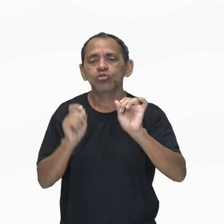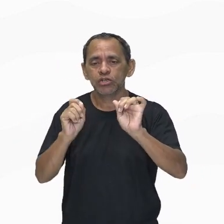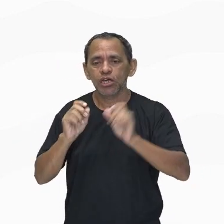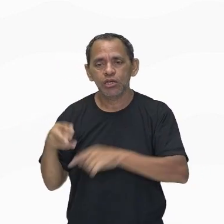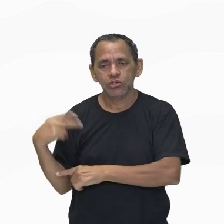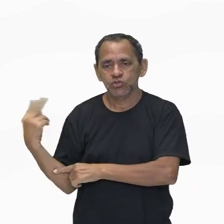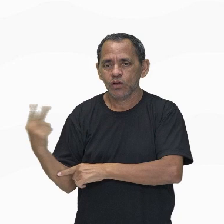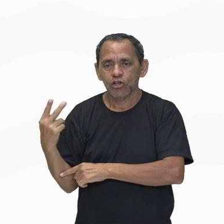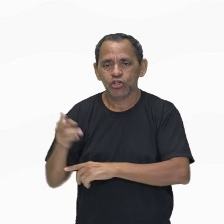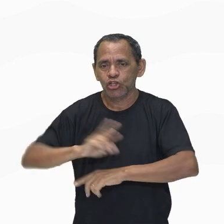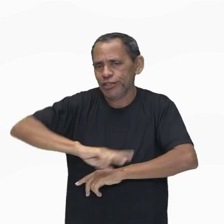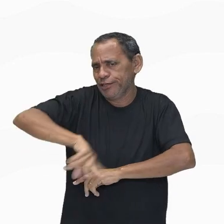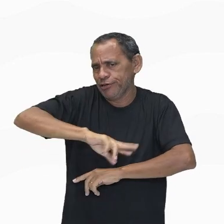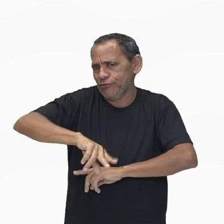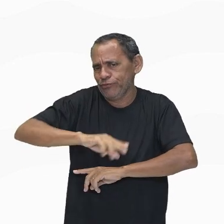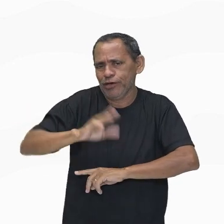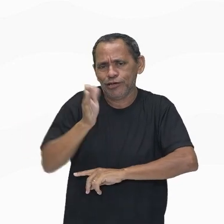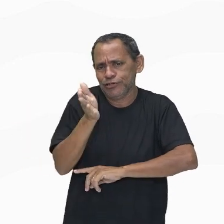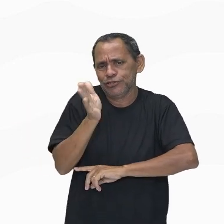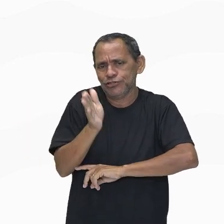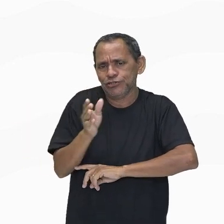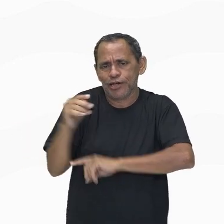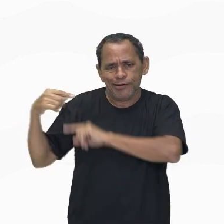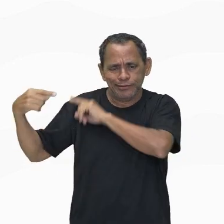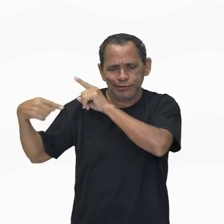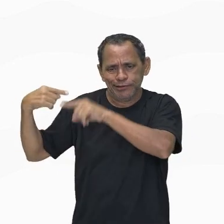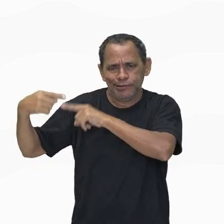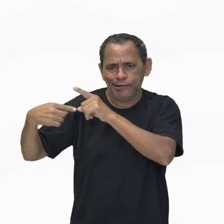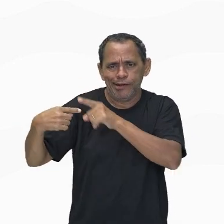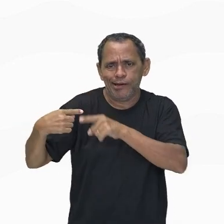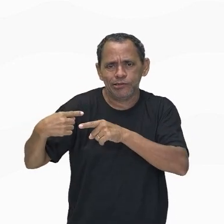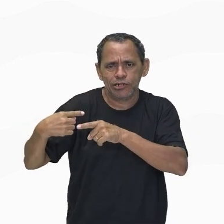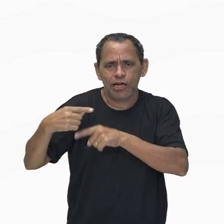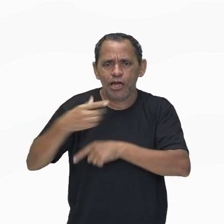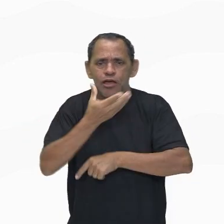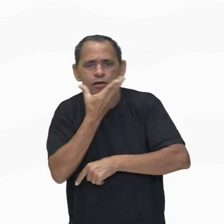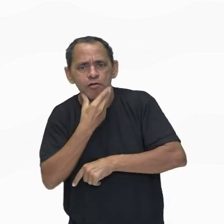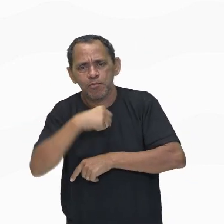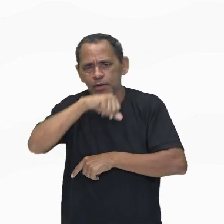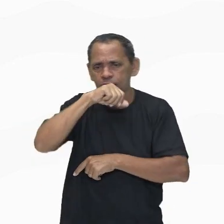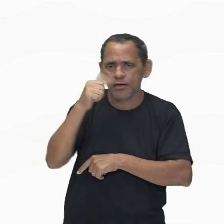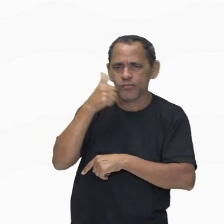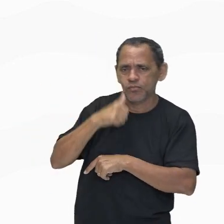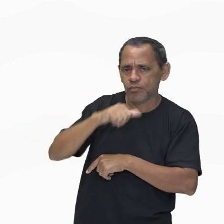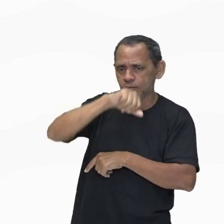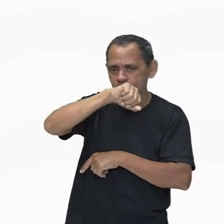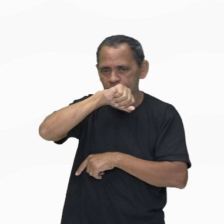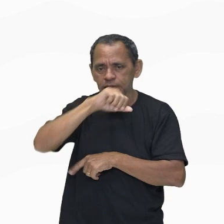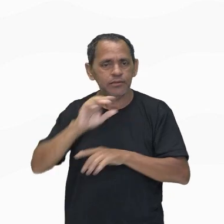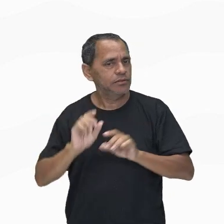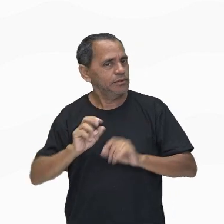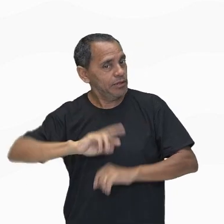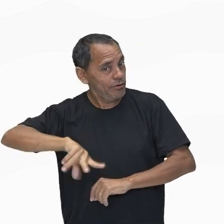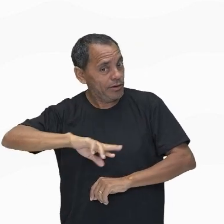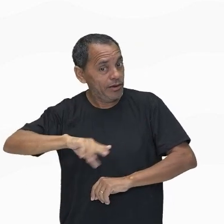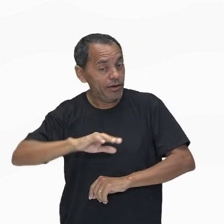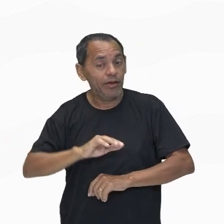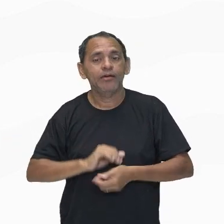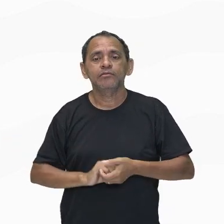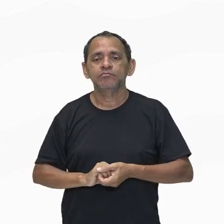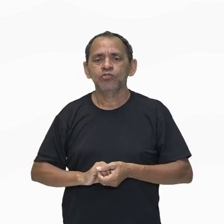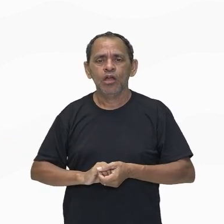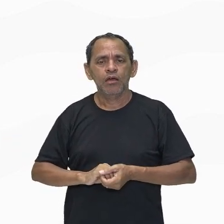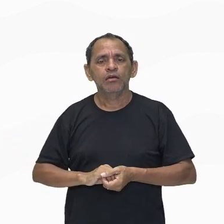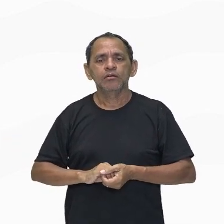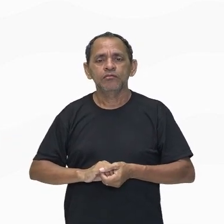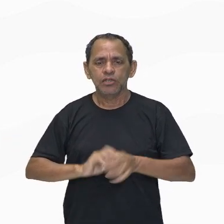são pré-definidos geneticamente. É uma escolha nossa. Ele vai ser moldado pelas nossas interações,